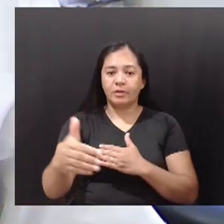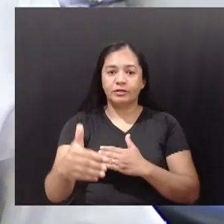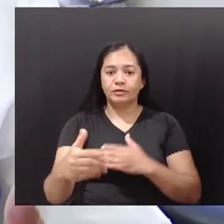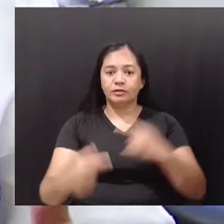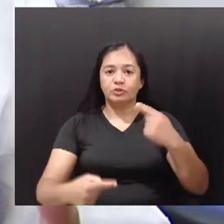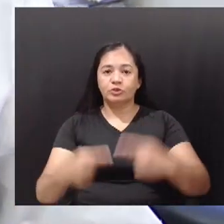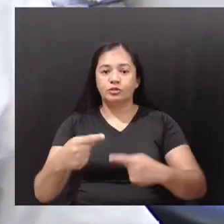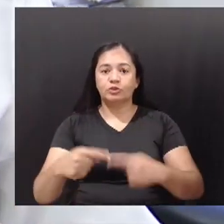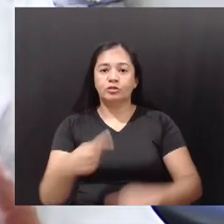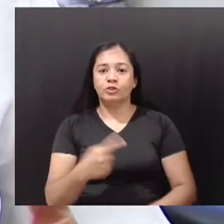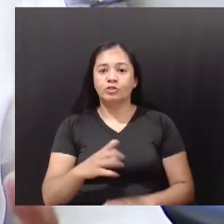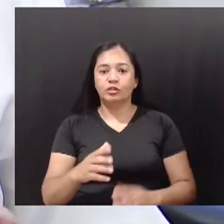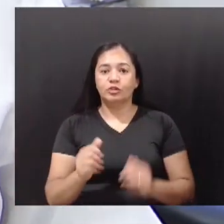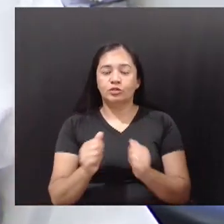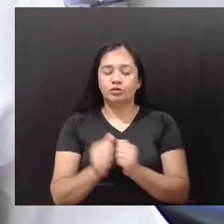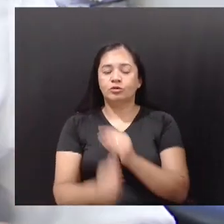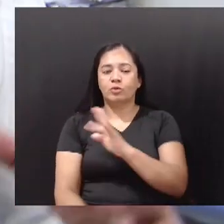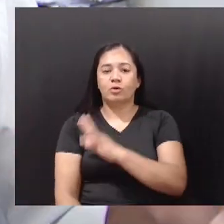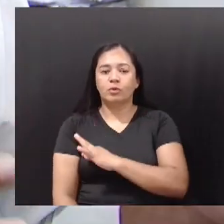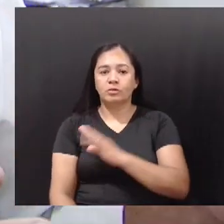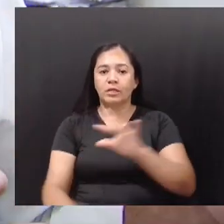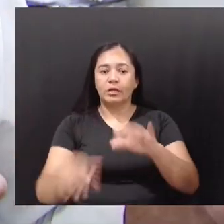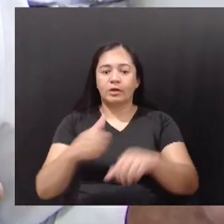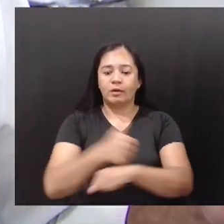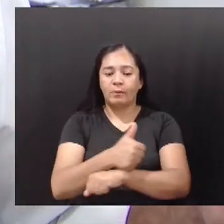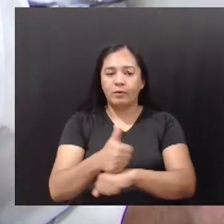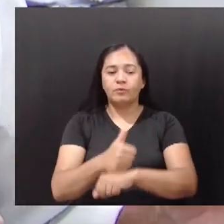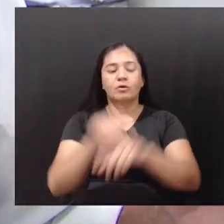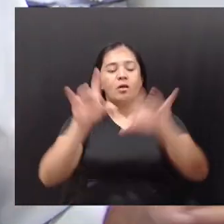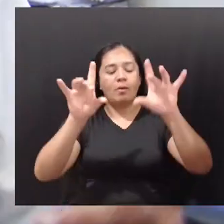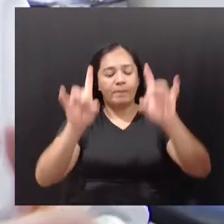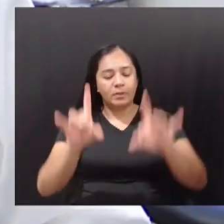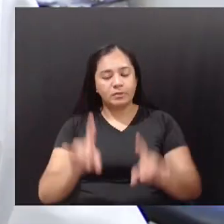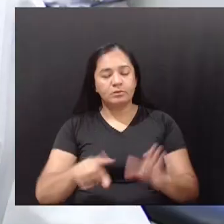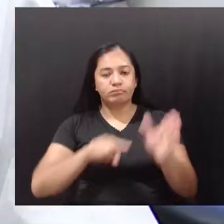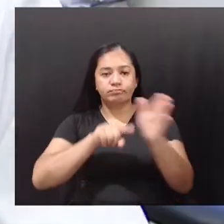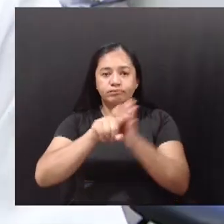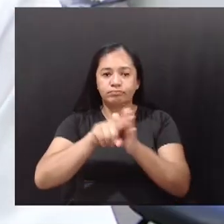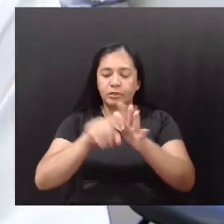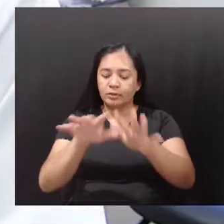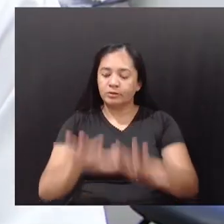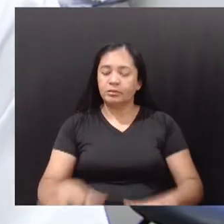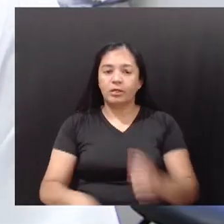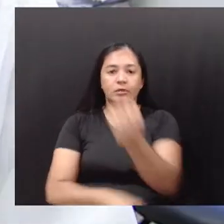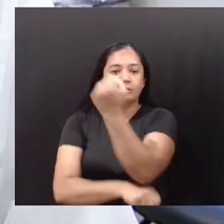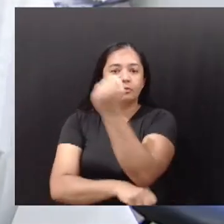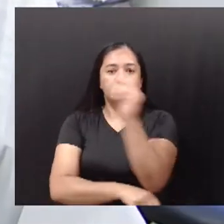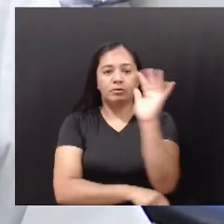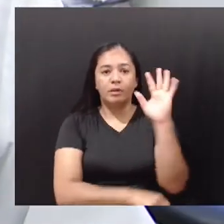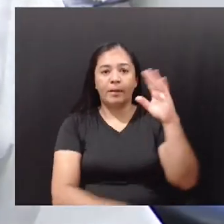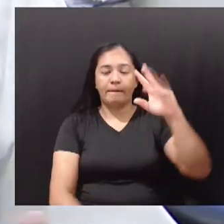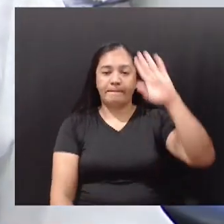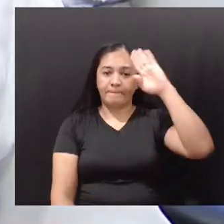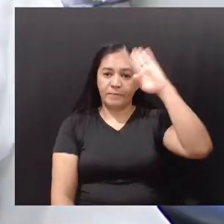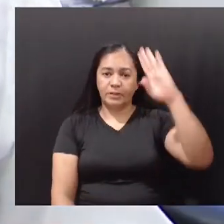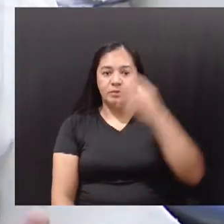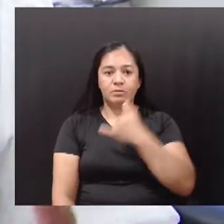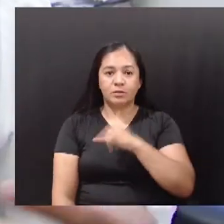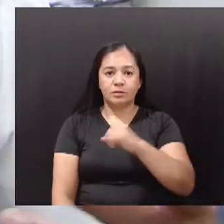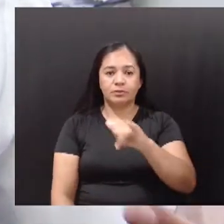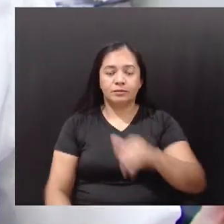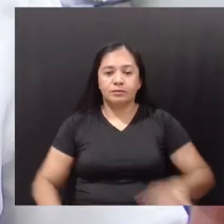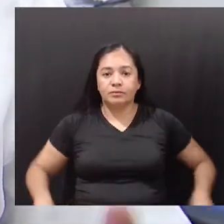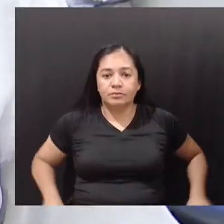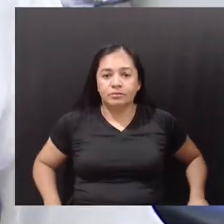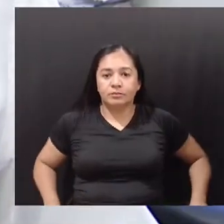com técnicos, especialistas, pesquisadores da área ambiental, particularmente da área energética. Aproveitando o